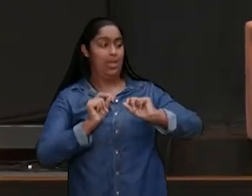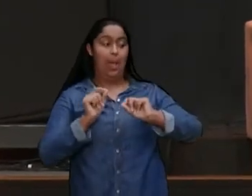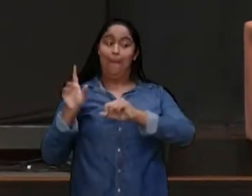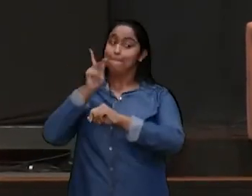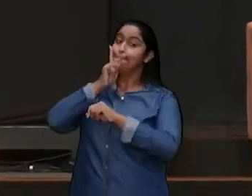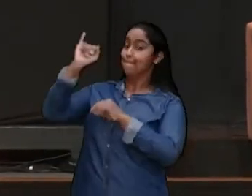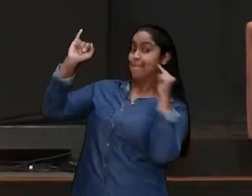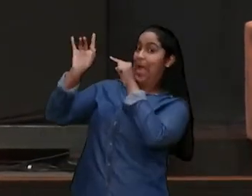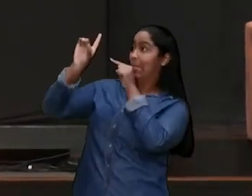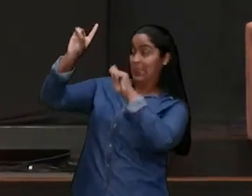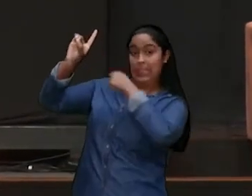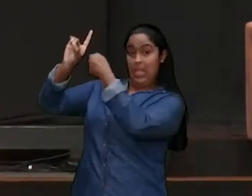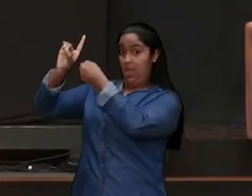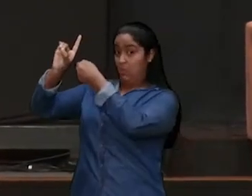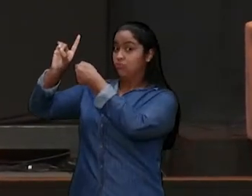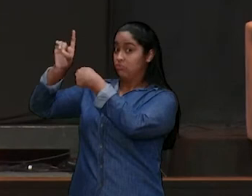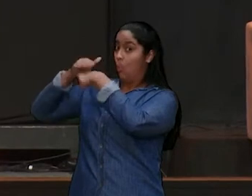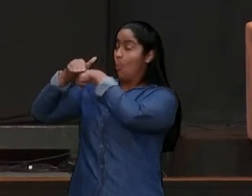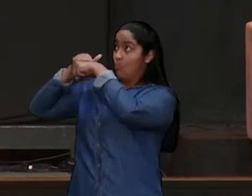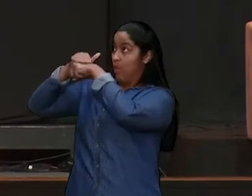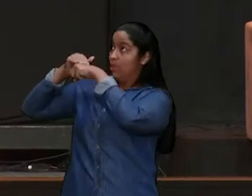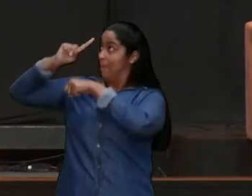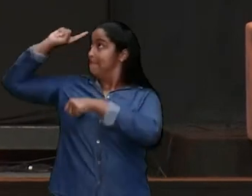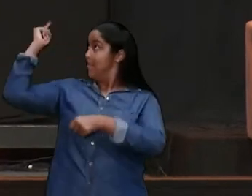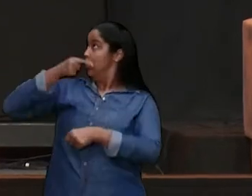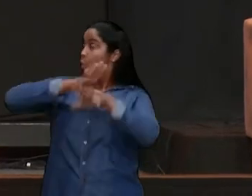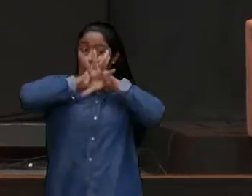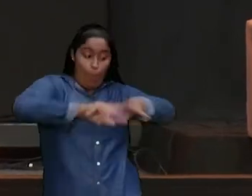Ah ele mandou te indireitar e agora